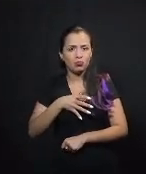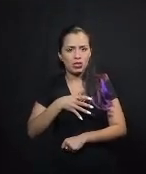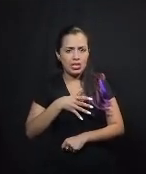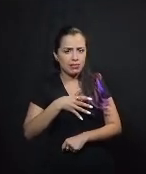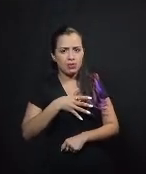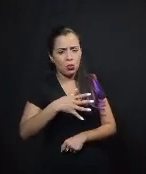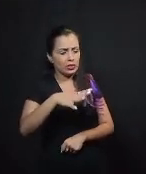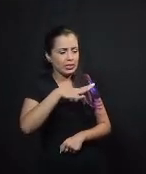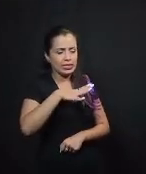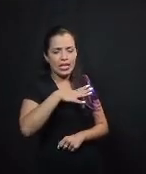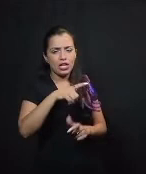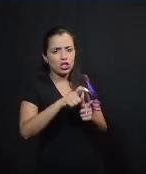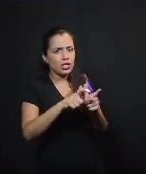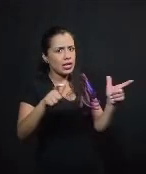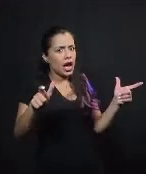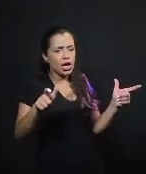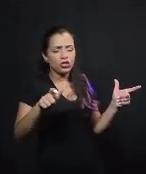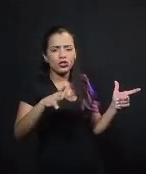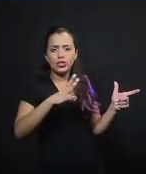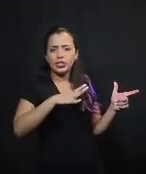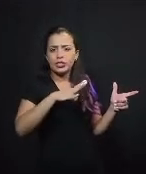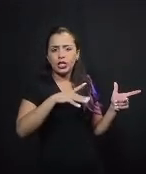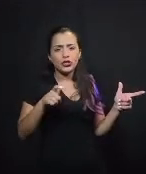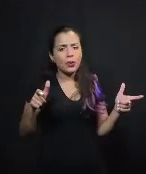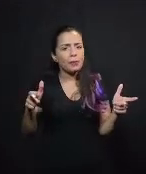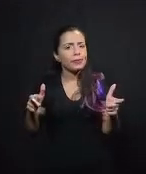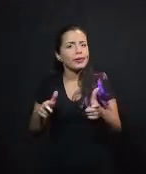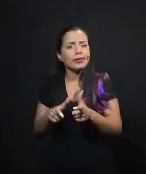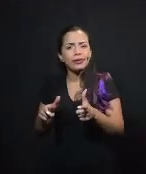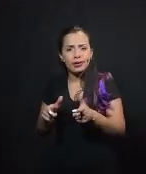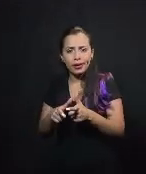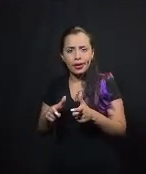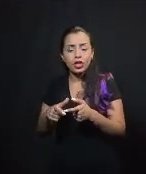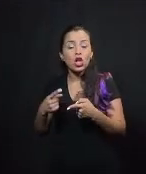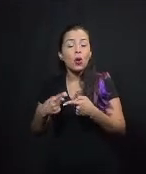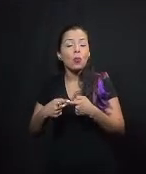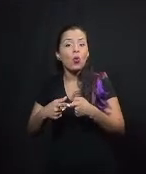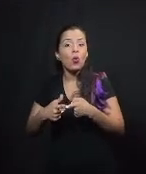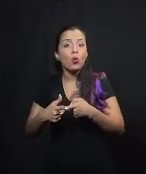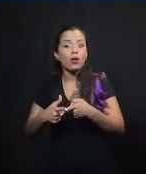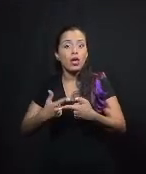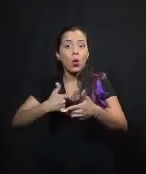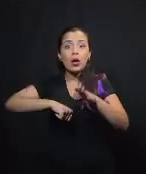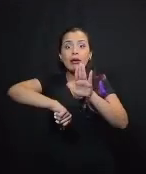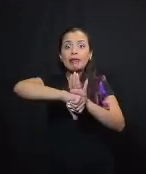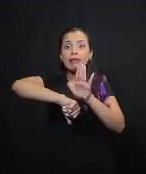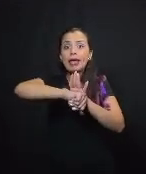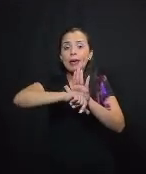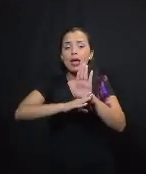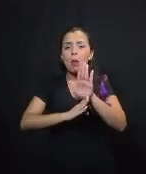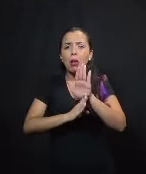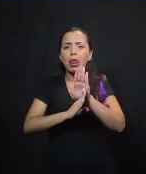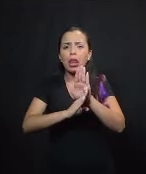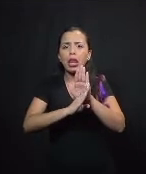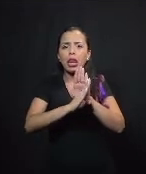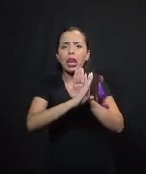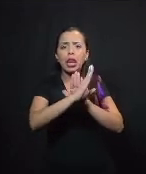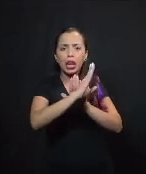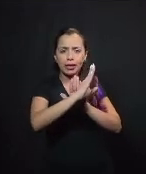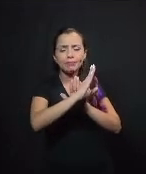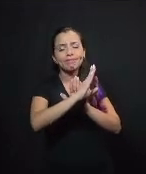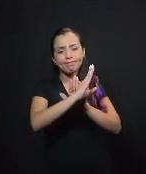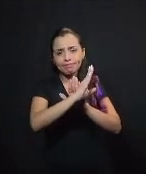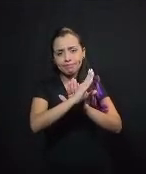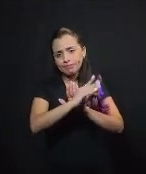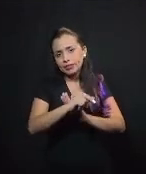grandes cidades, mas também das pequenas cidades com o avanço da criminalidade. E isso não é um fantasma forjado